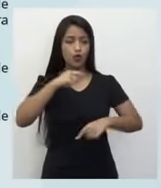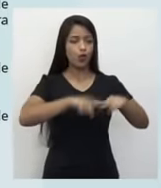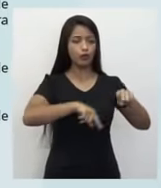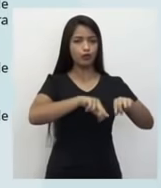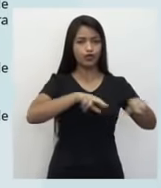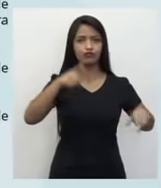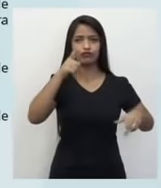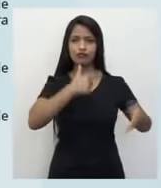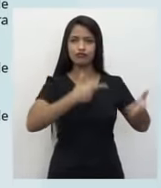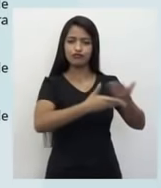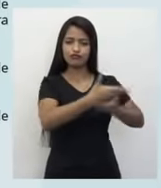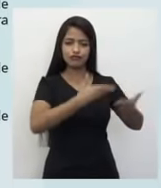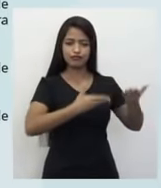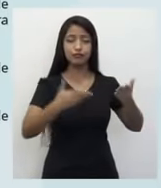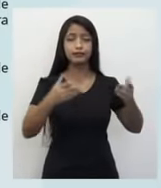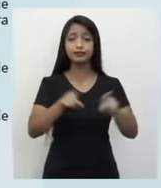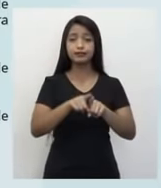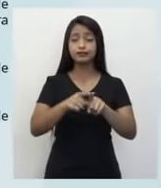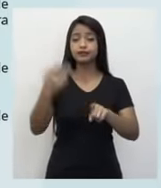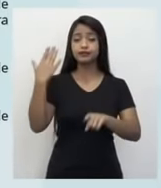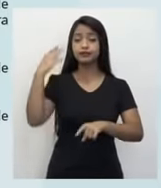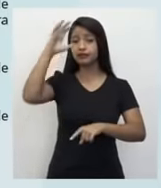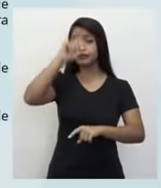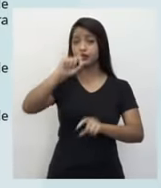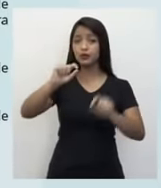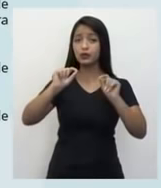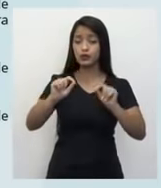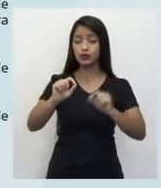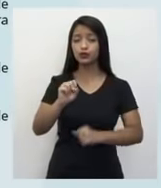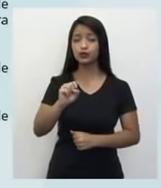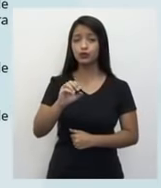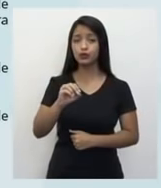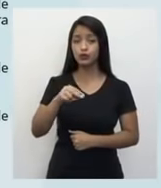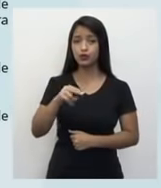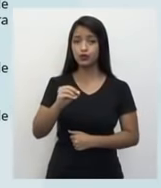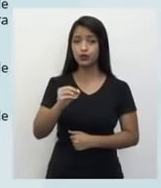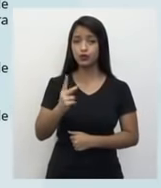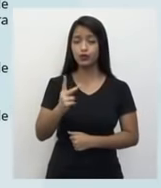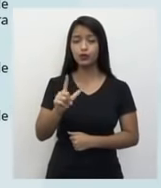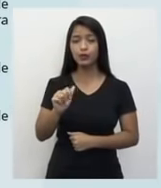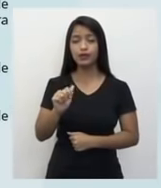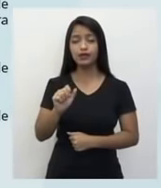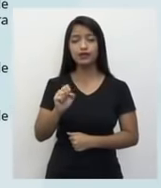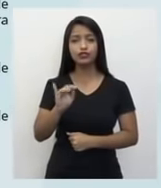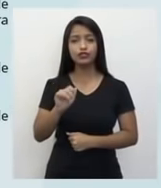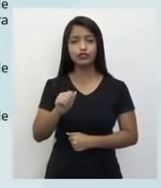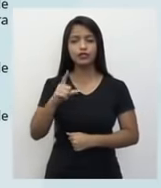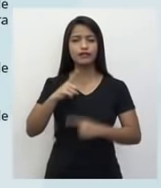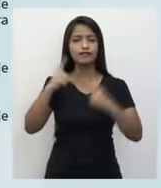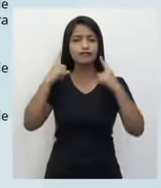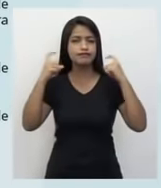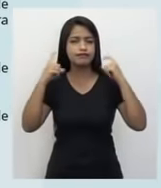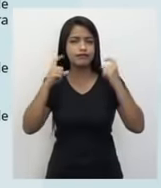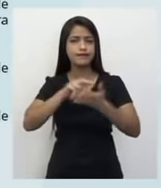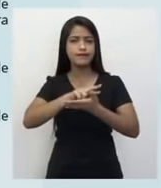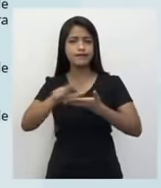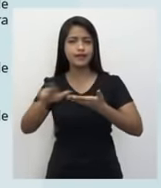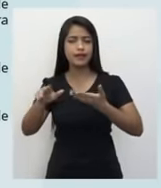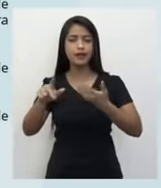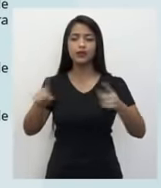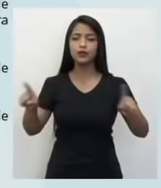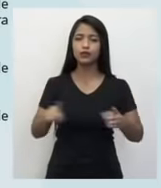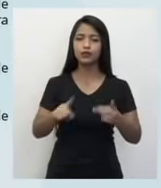sobre sonoplastia, que é o conjunto de sons e efeitos sonoros provenientes de músicas, ruídos, vozes, outras fontes e